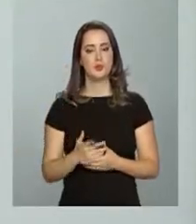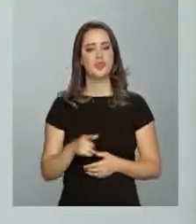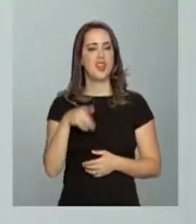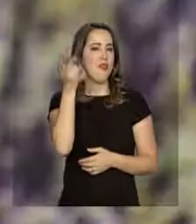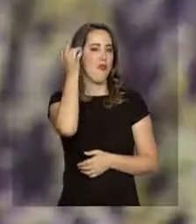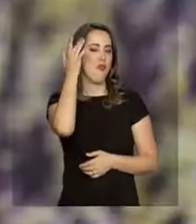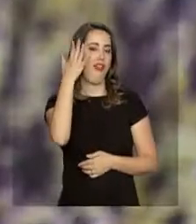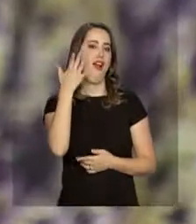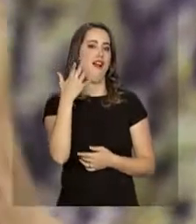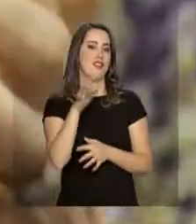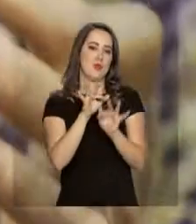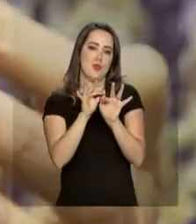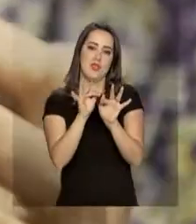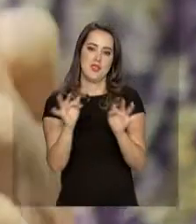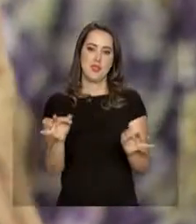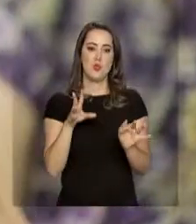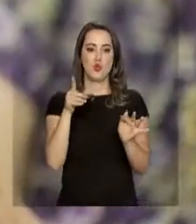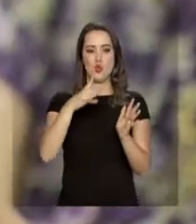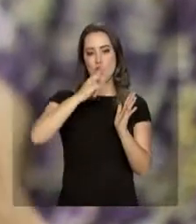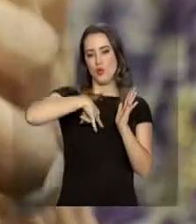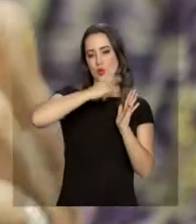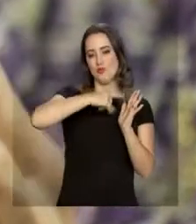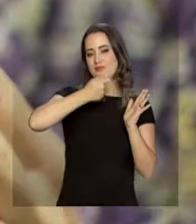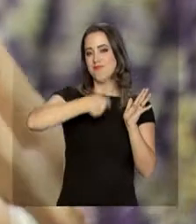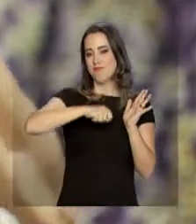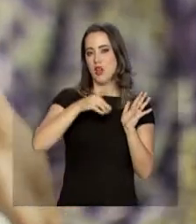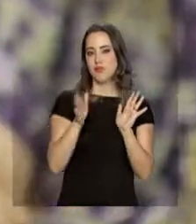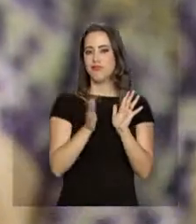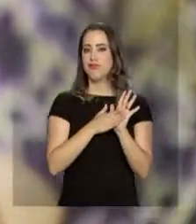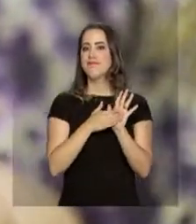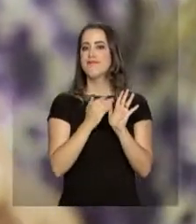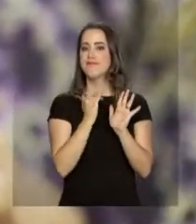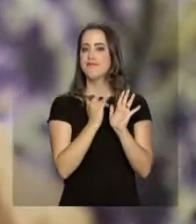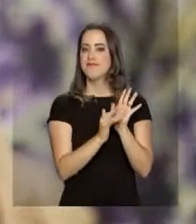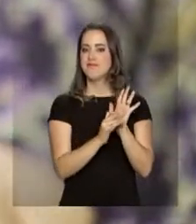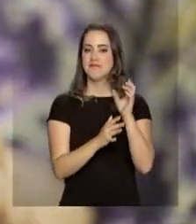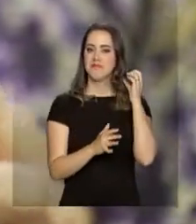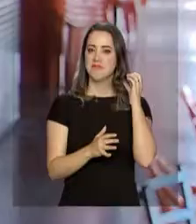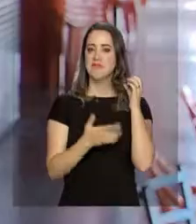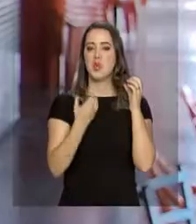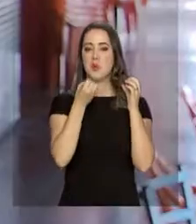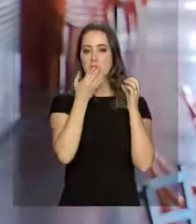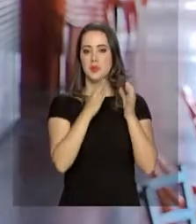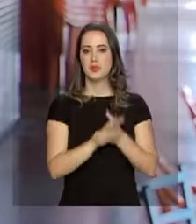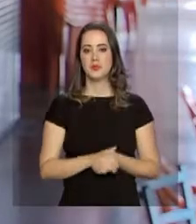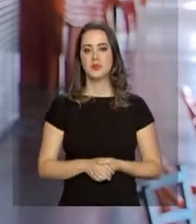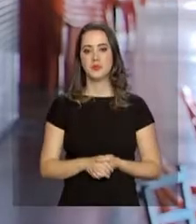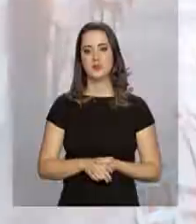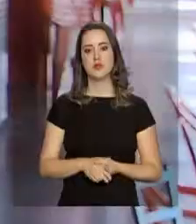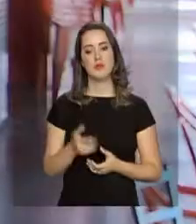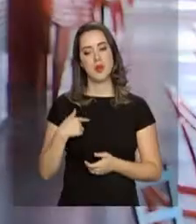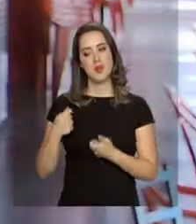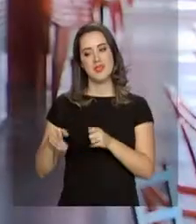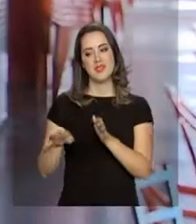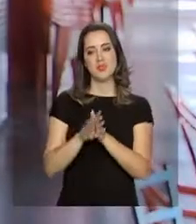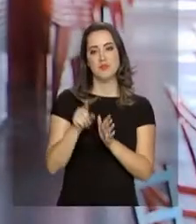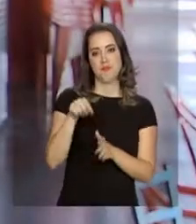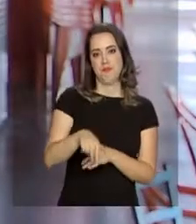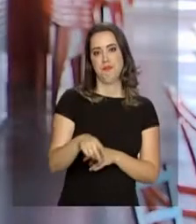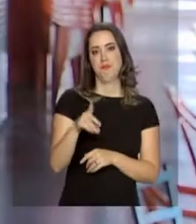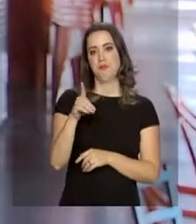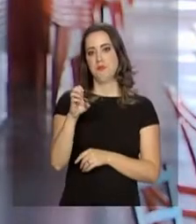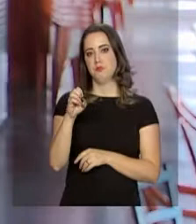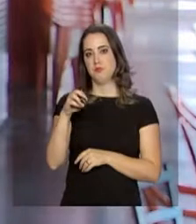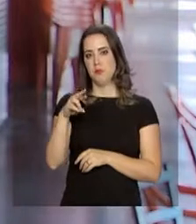ter todos os documentos de trânsitos necessários na palma da mão agradou tiver que semana passada e depois a gente